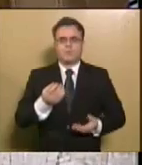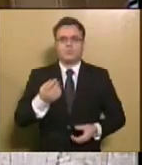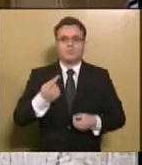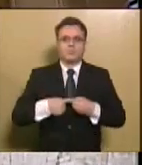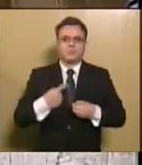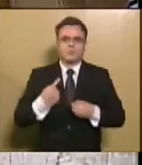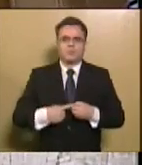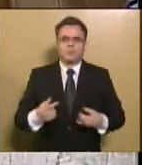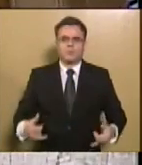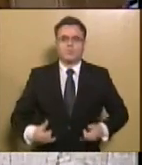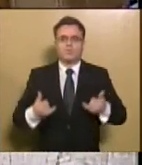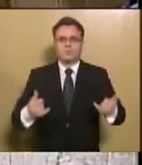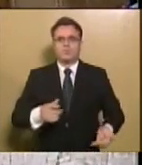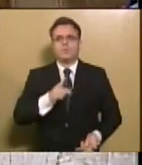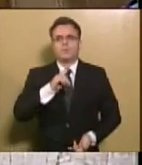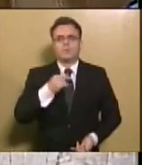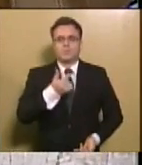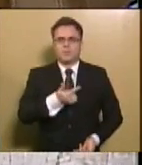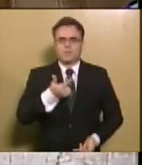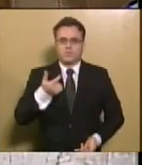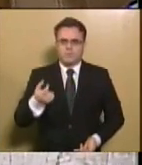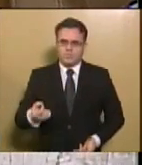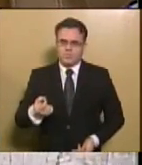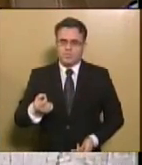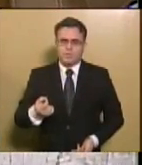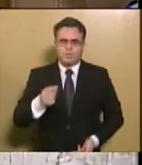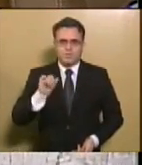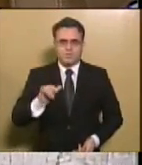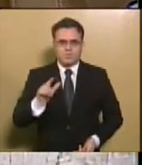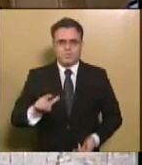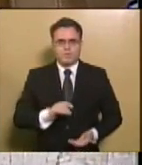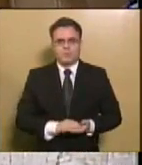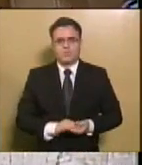pelo transcurso do seu aniversário que ocorreu no dia 20 de julho.